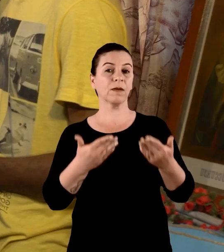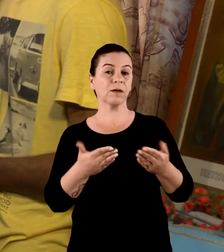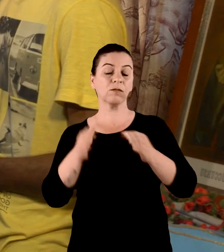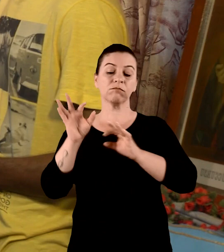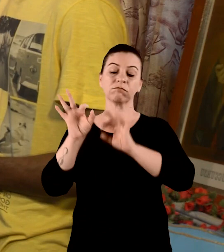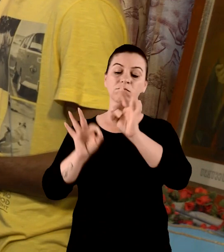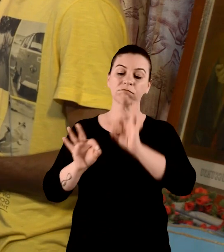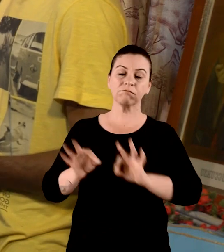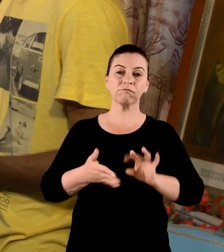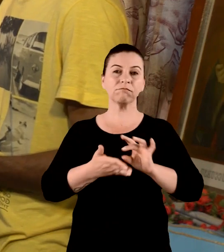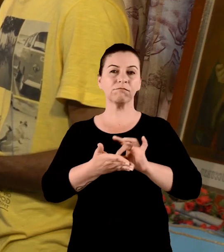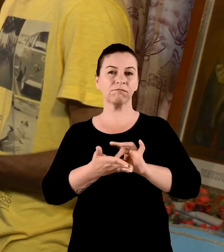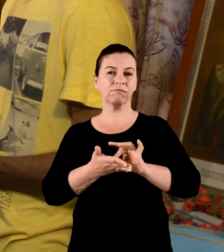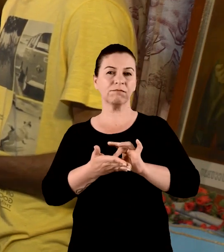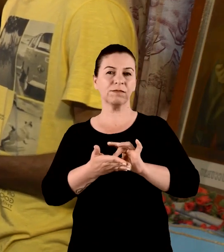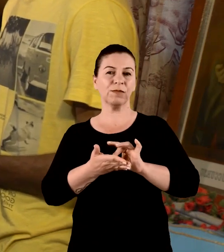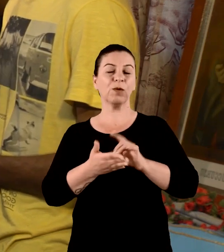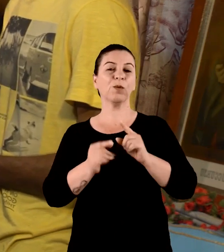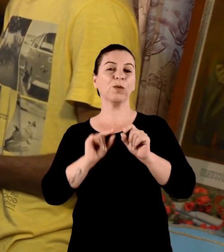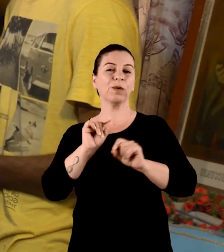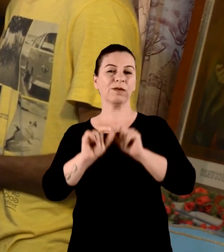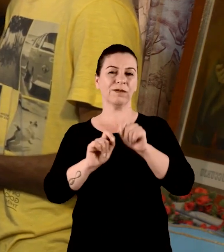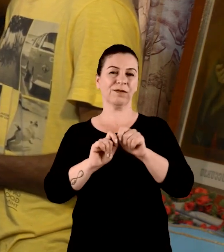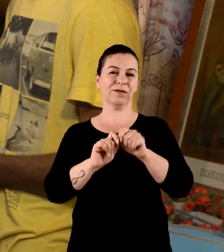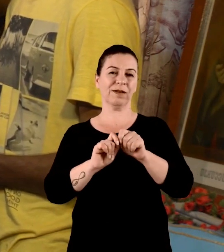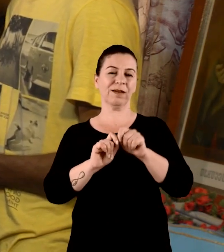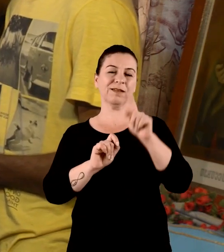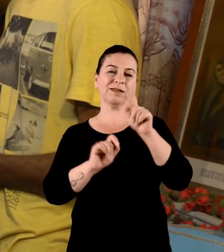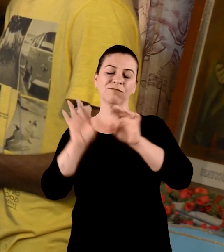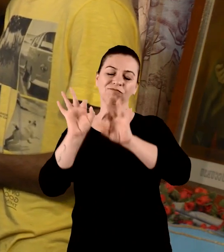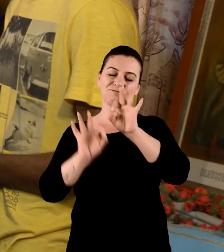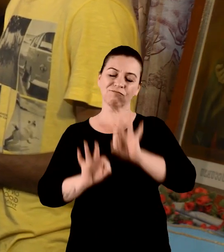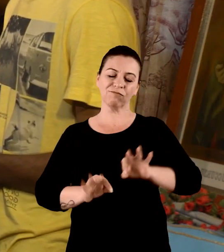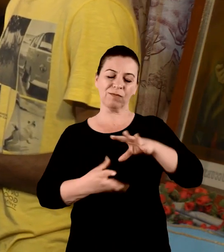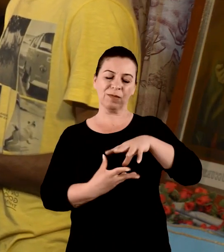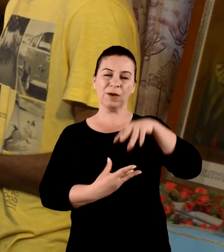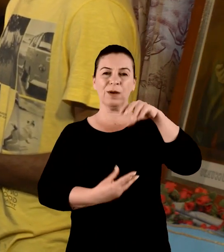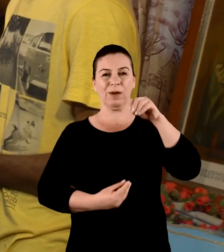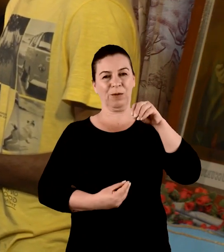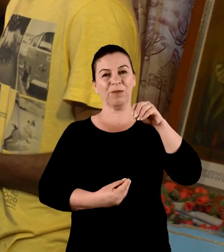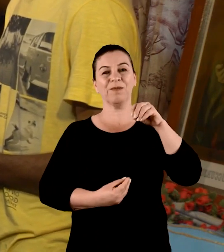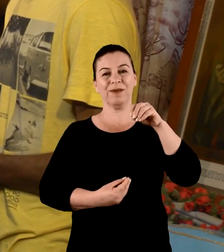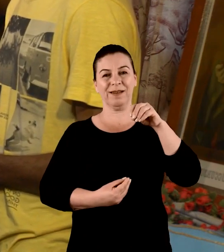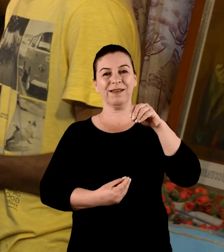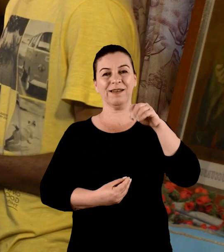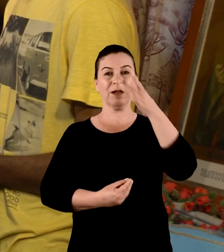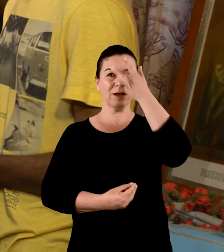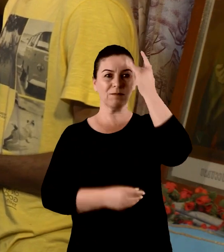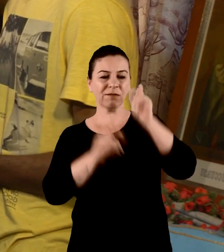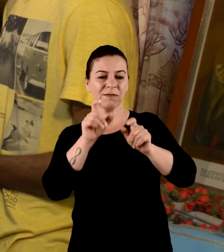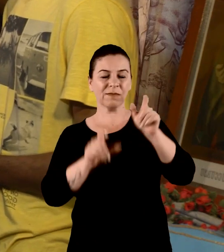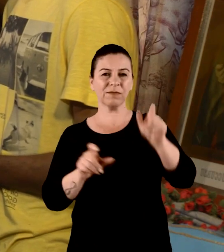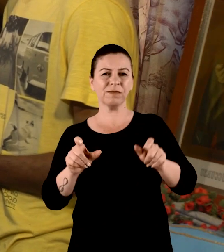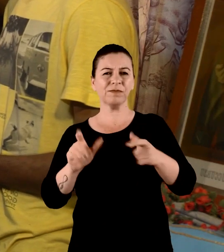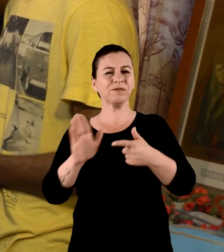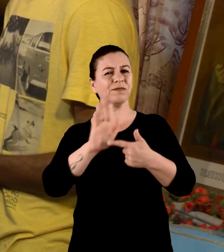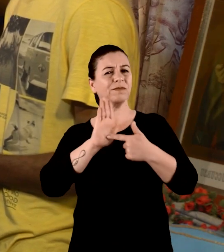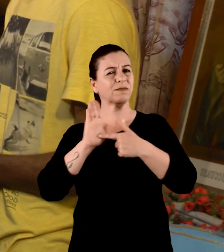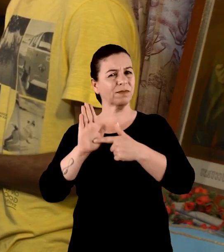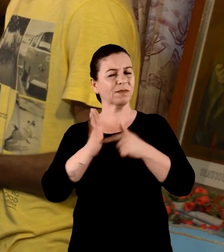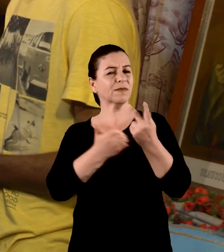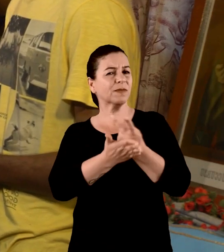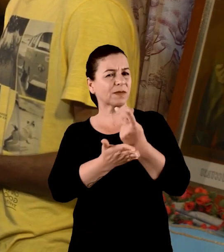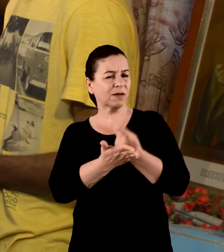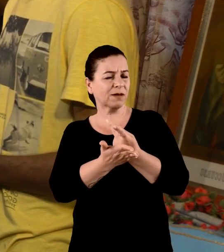Então, quando você restaura, você está restaurando o ser humano, a alma humana, mostrando que